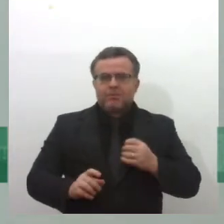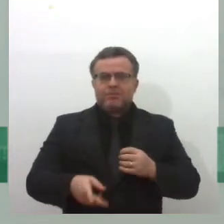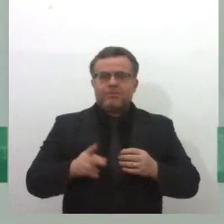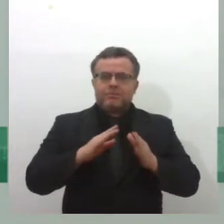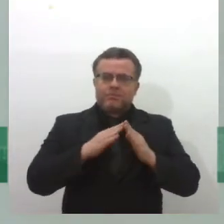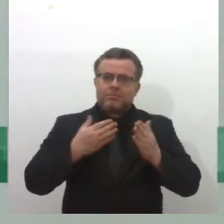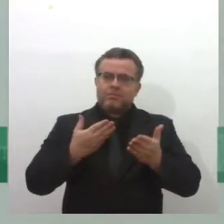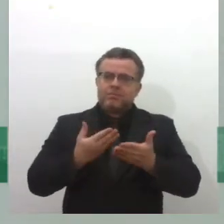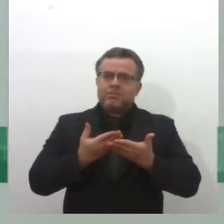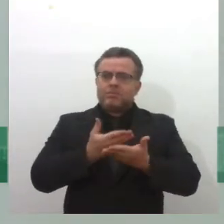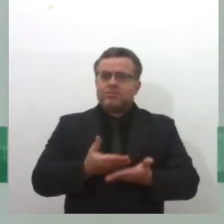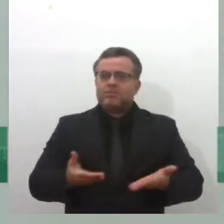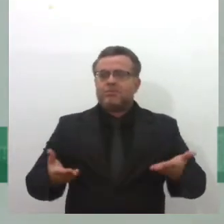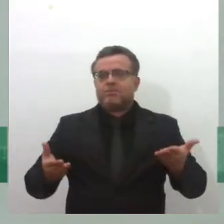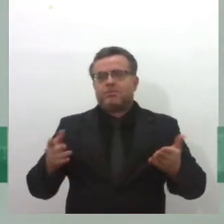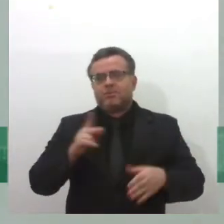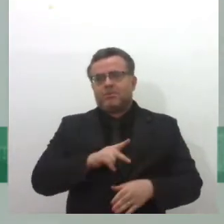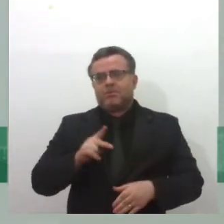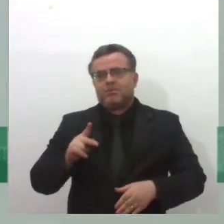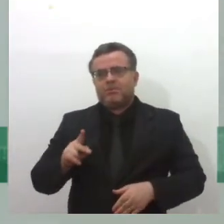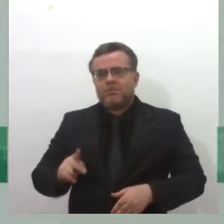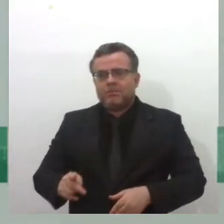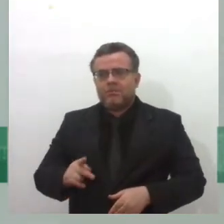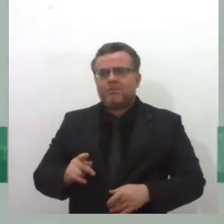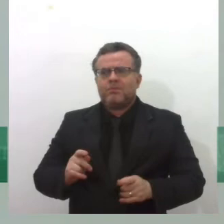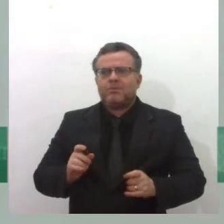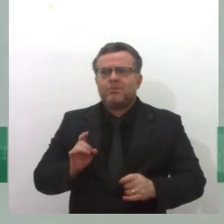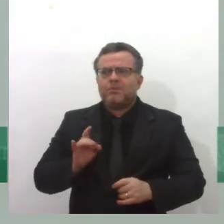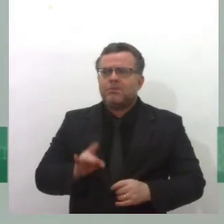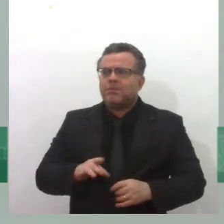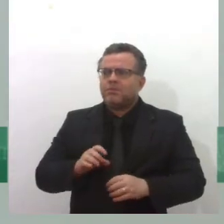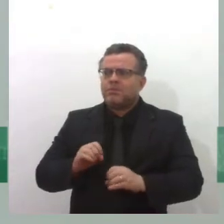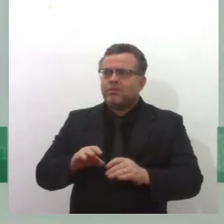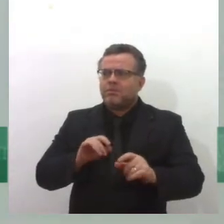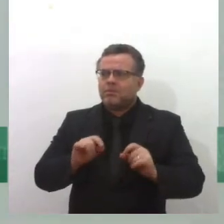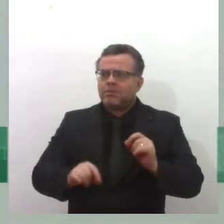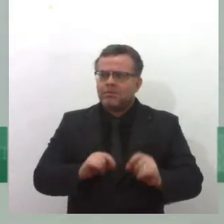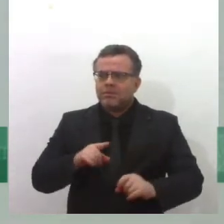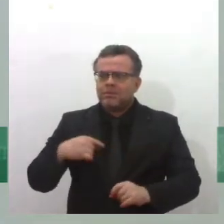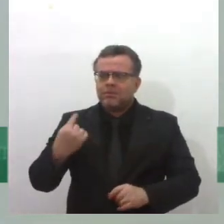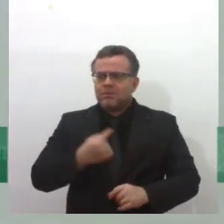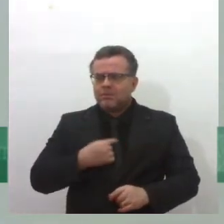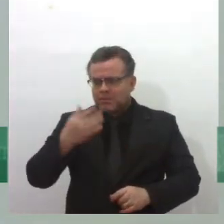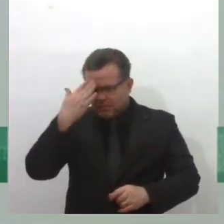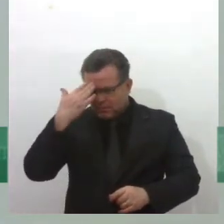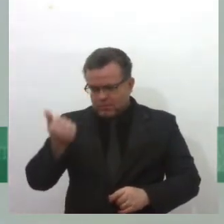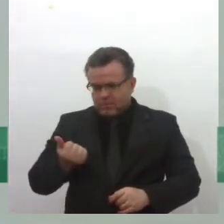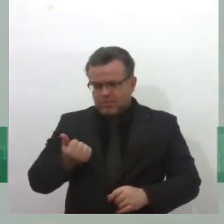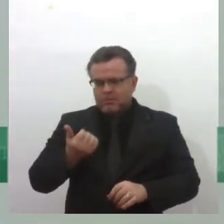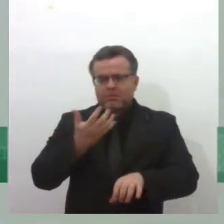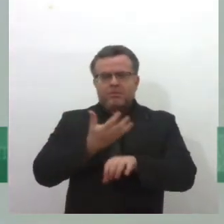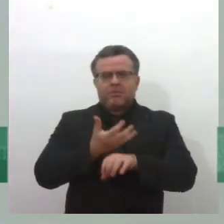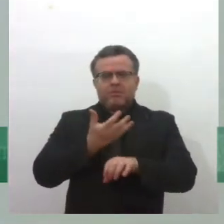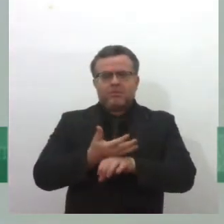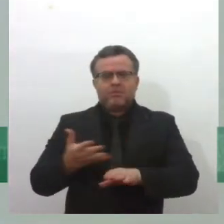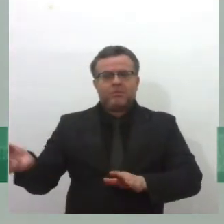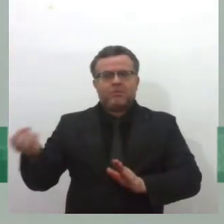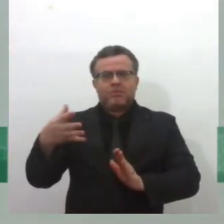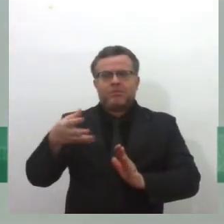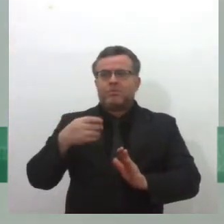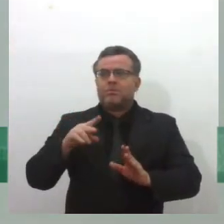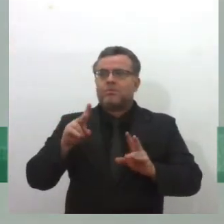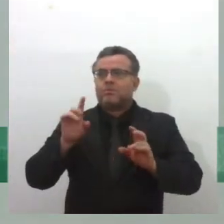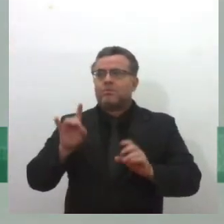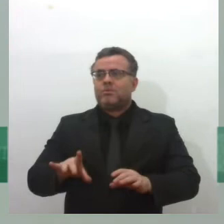Os professores são competentes, né, sabe? Não são disciplinas novas, são conteúdos que